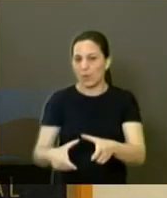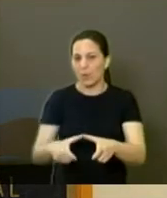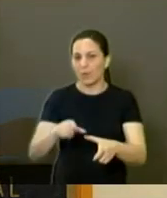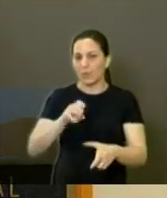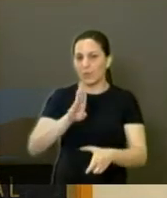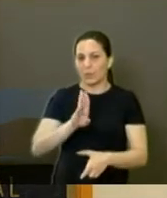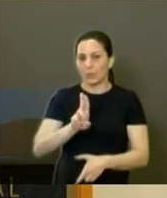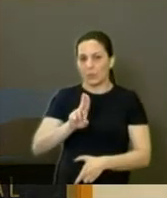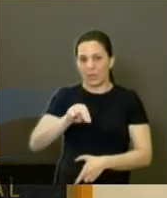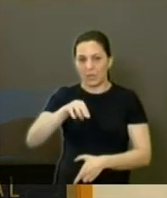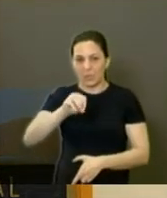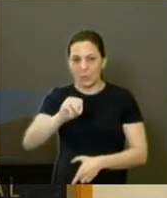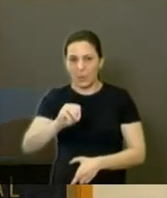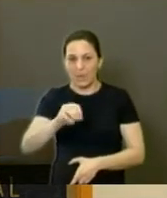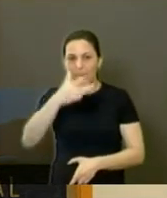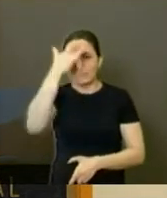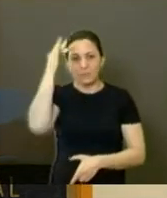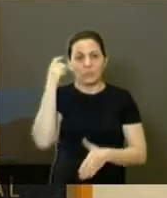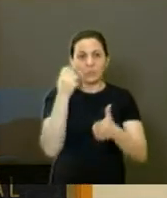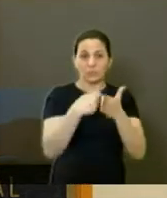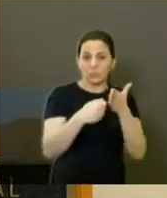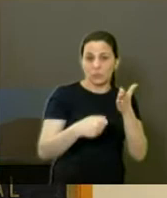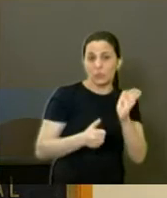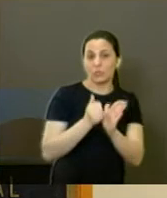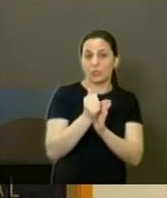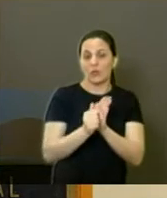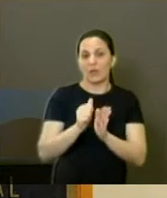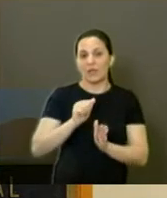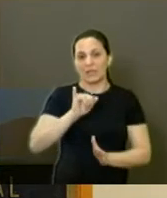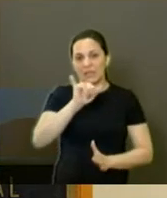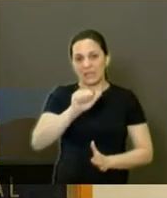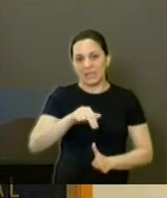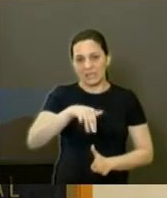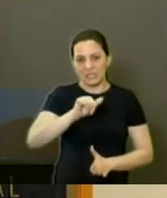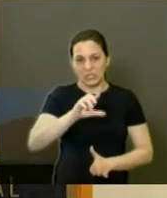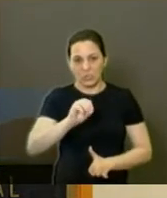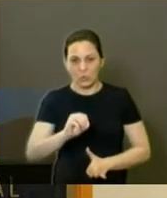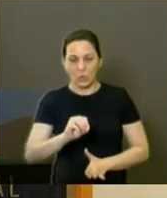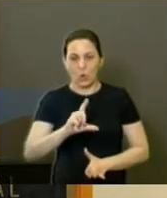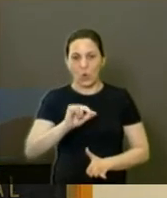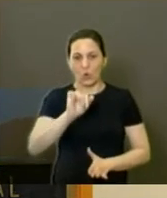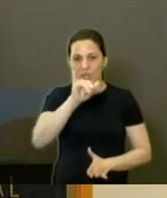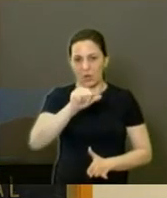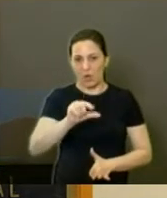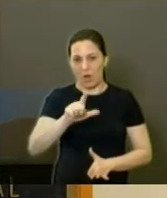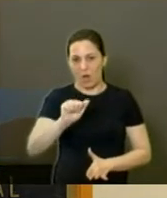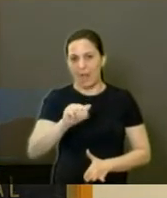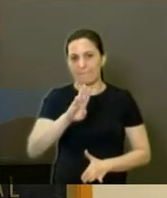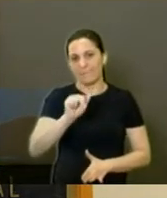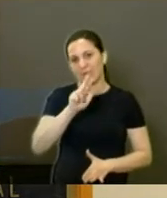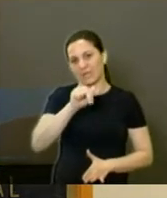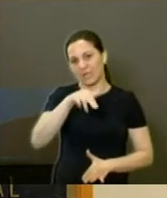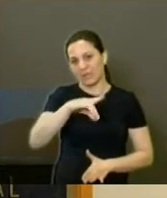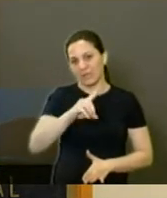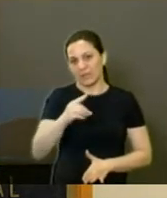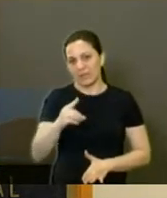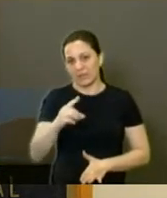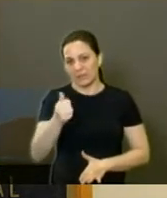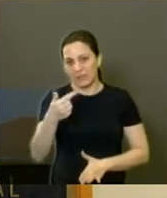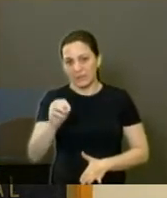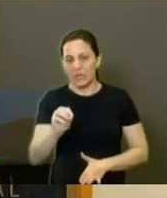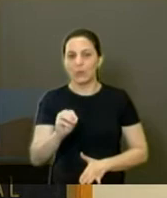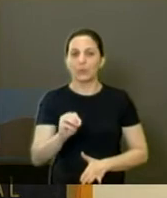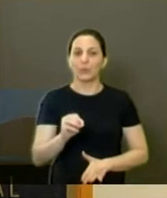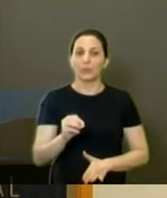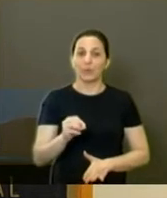um festejado escritor de Araraquara, Inácio de Loyola, mencionou-a em um de seus escritos, o peixe do Freitas,